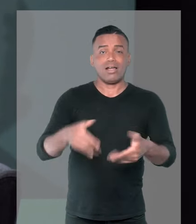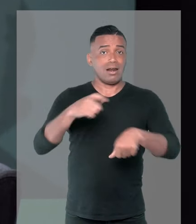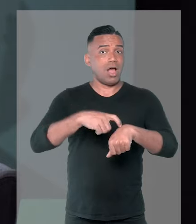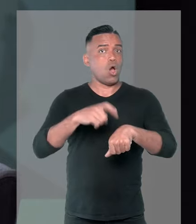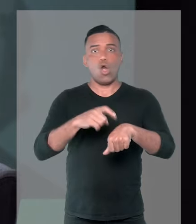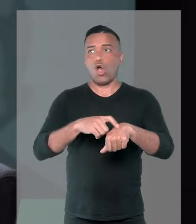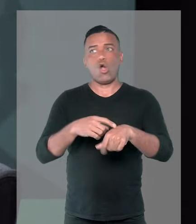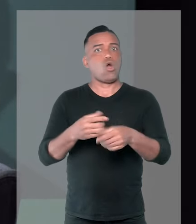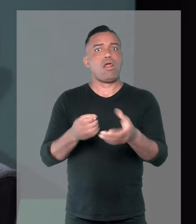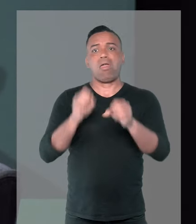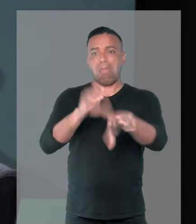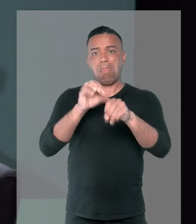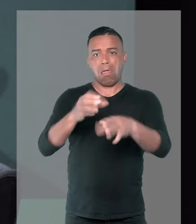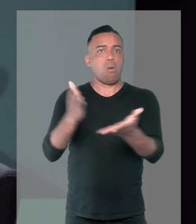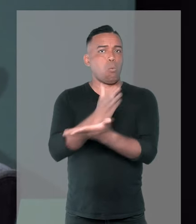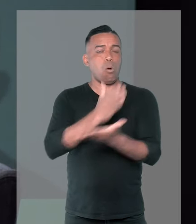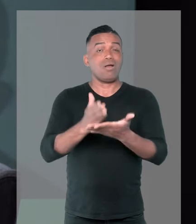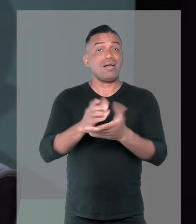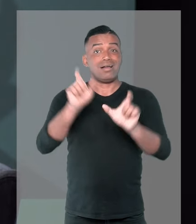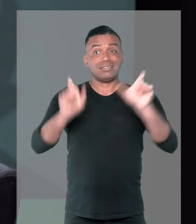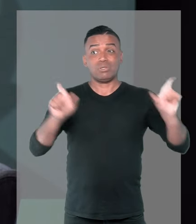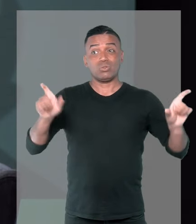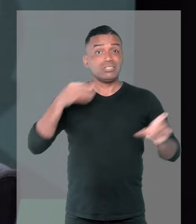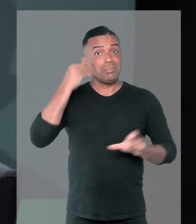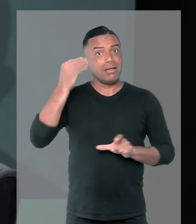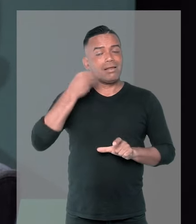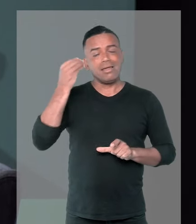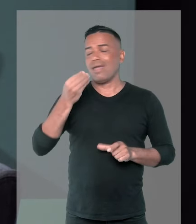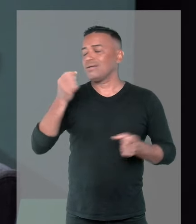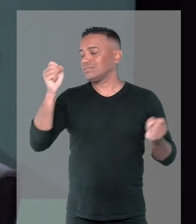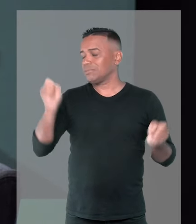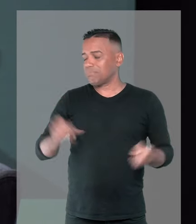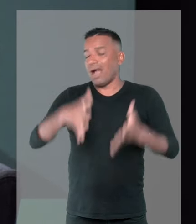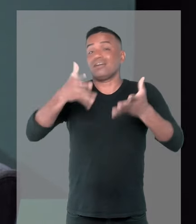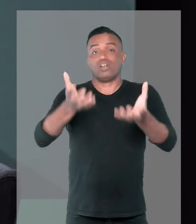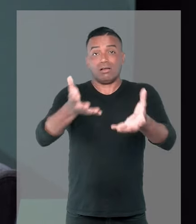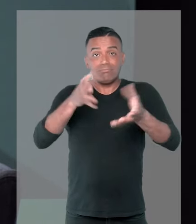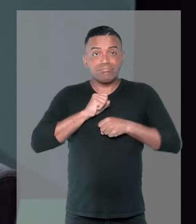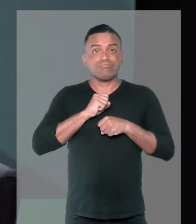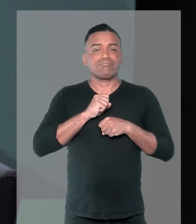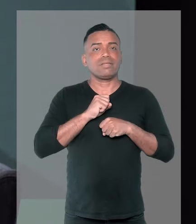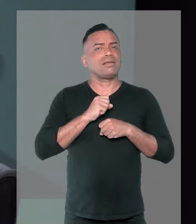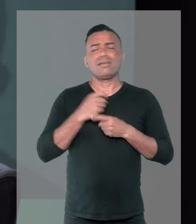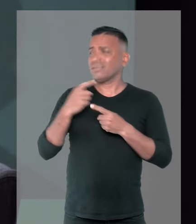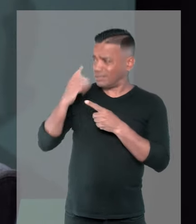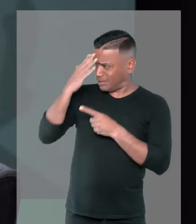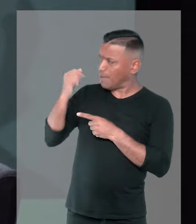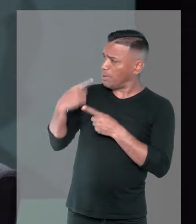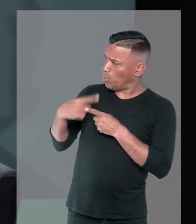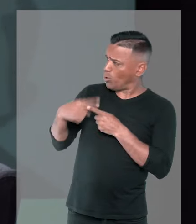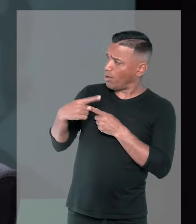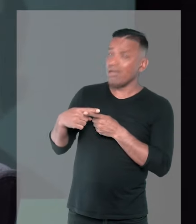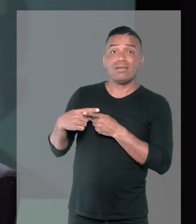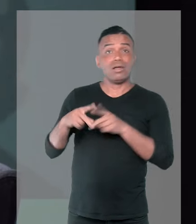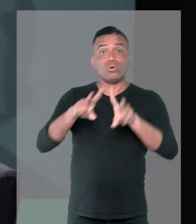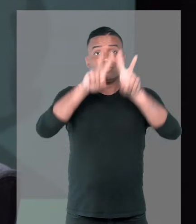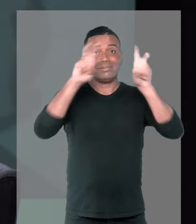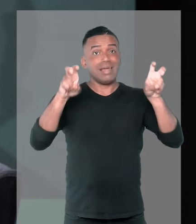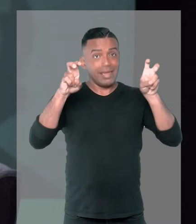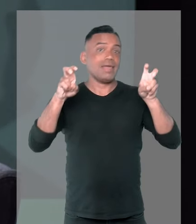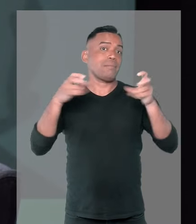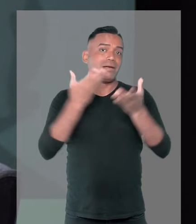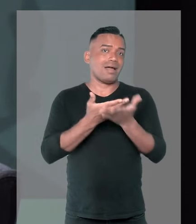qualquer as pessoas estão esperando lá uma experiência mágica até sabe por Afonso Porque se ela procurar o assunto da aula no YouTube